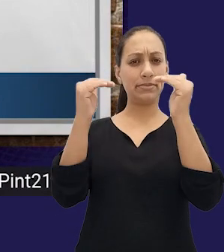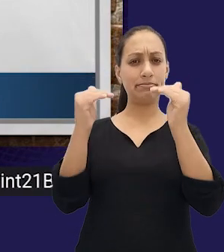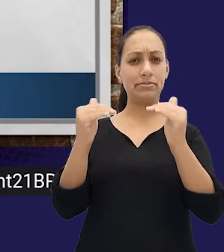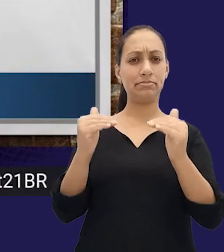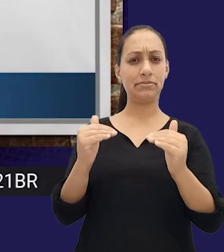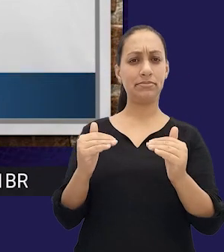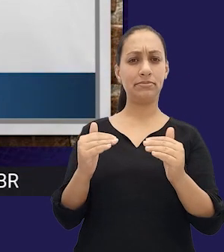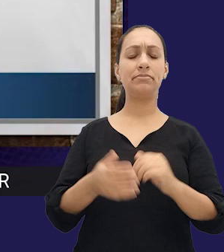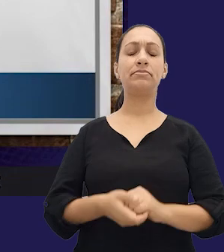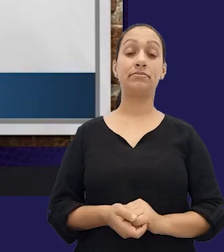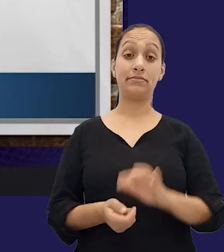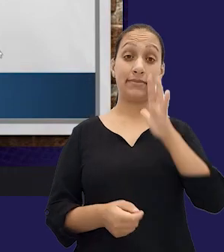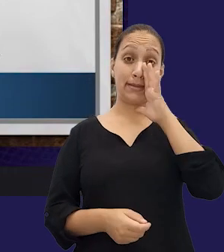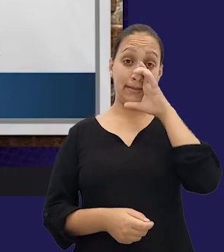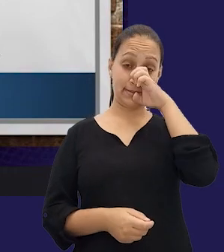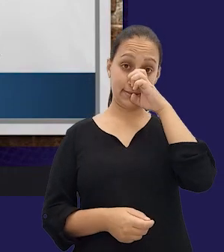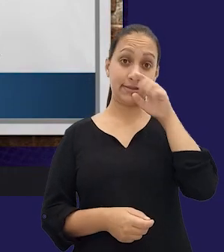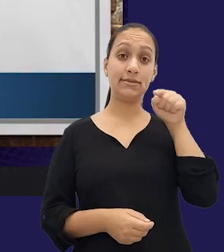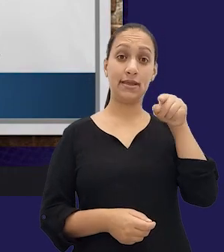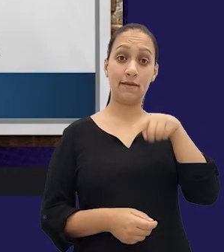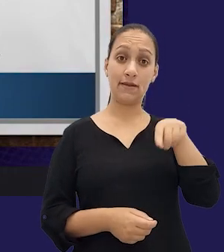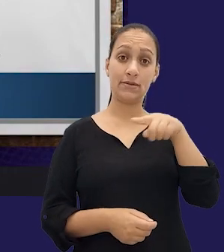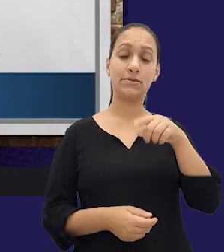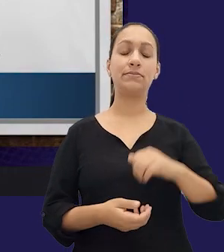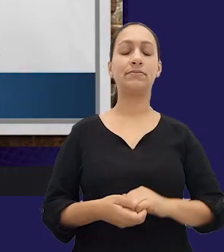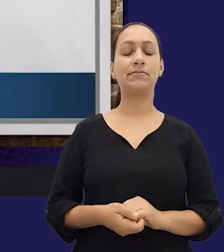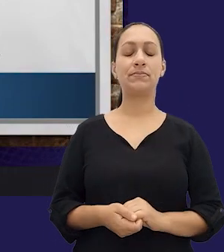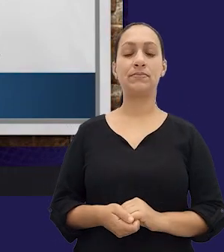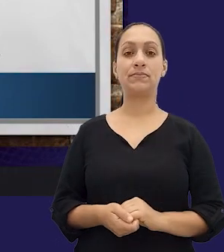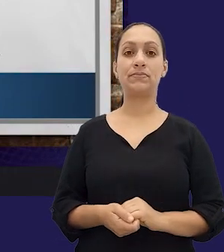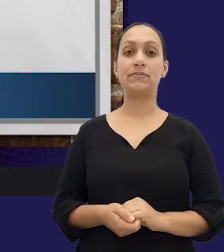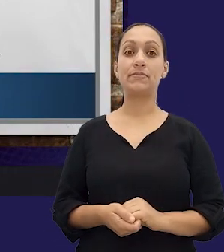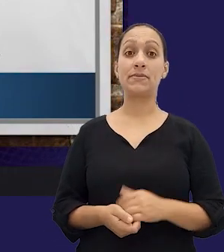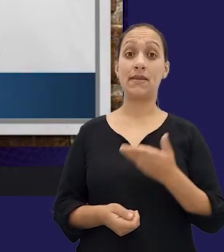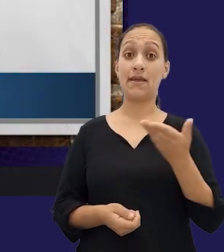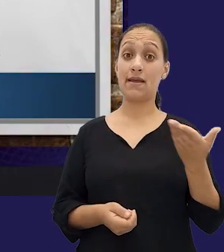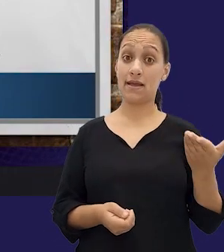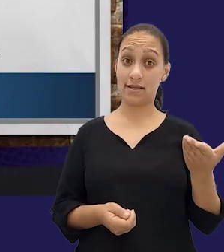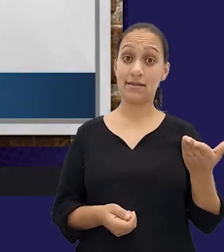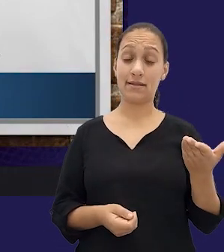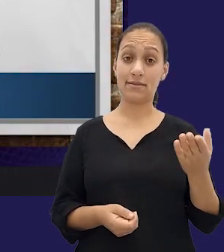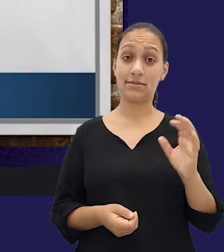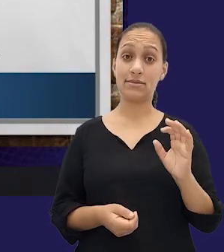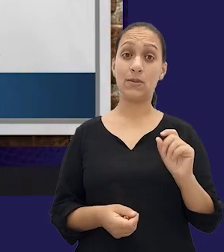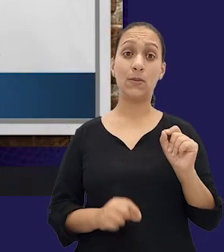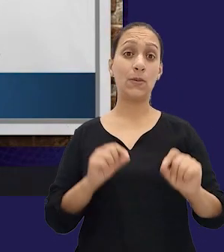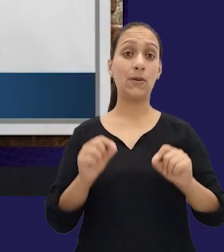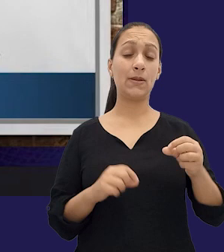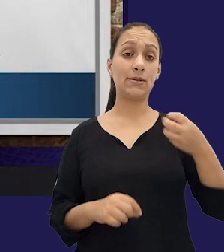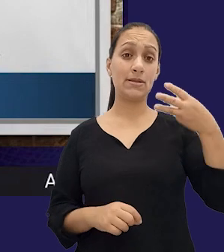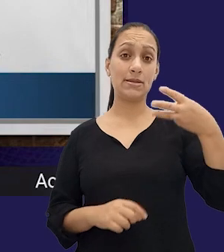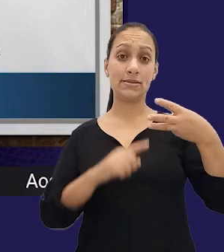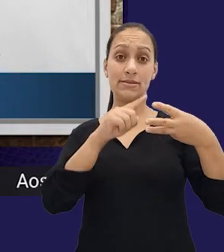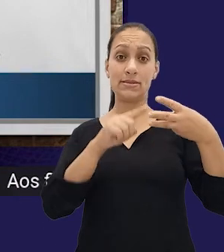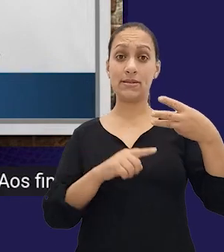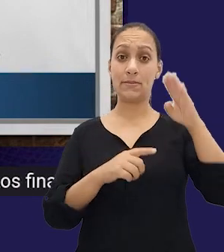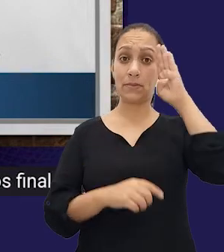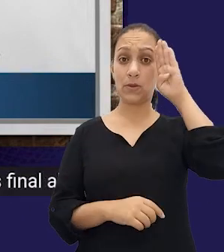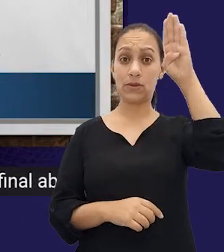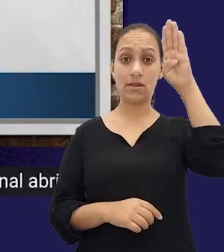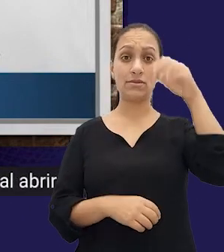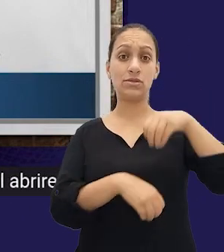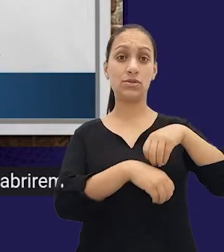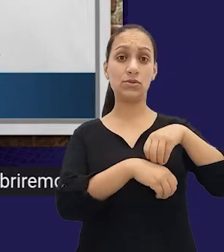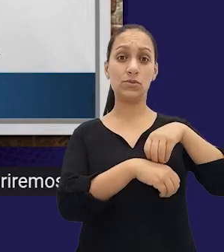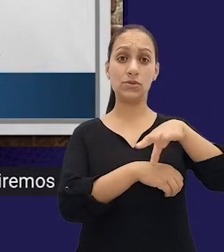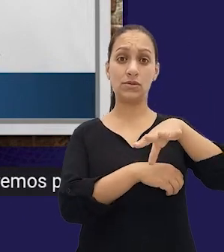Shigella resistentes as fluoroquinolonas. Então, essas são as 3 prioridades, né,